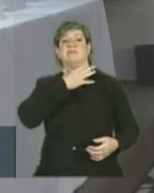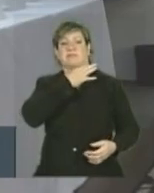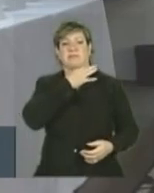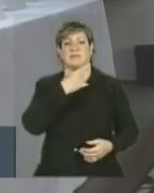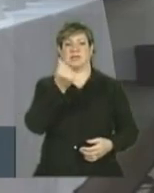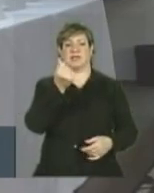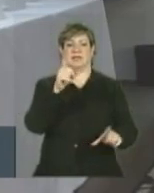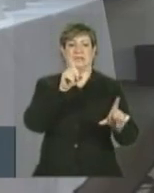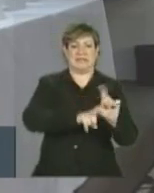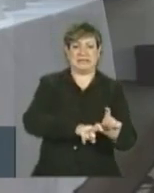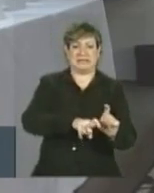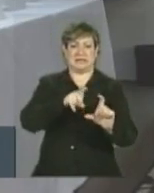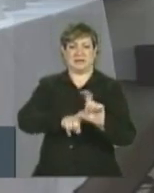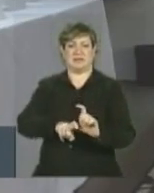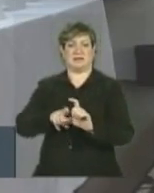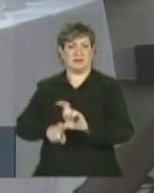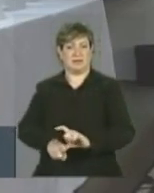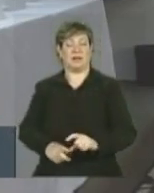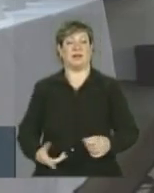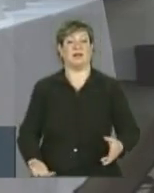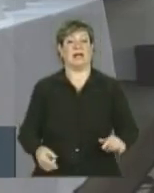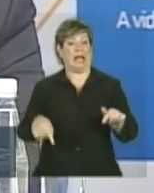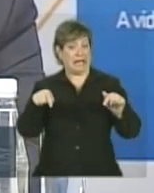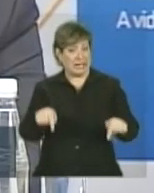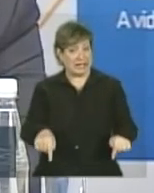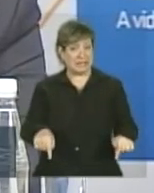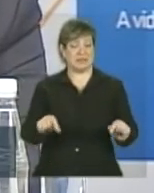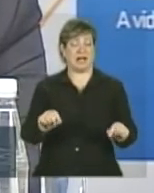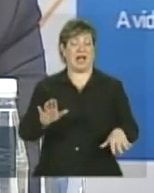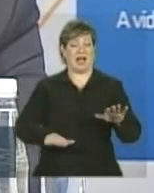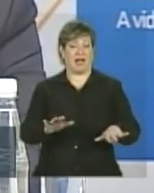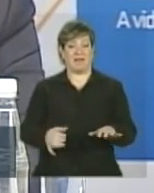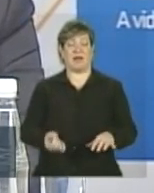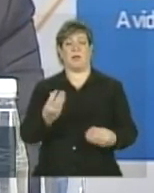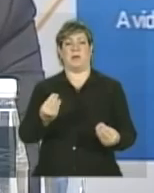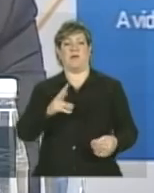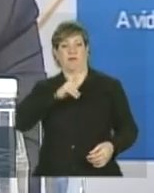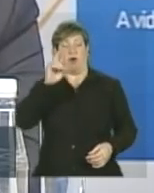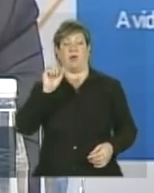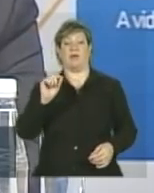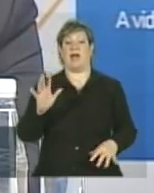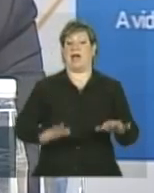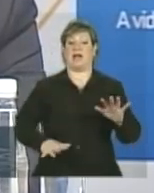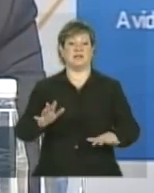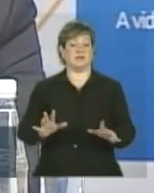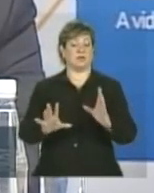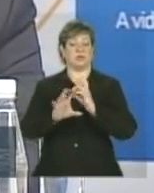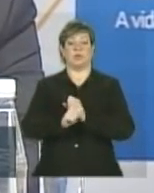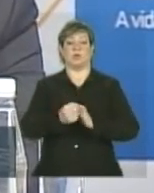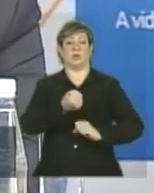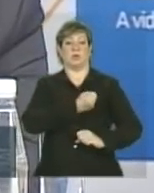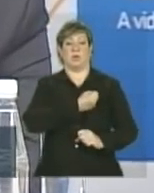que é uma questão que às vezes aparece muito fortemente, nem sempre com números